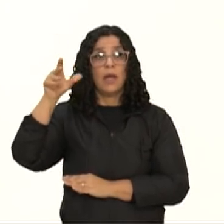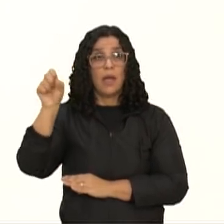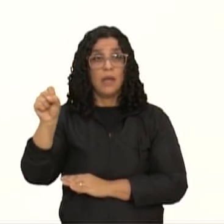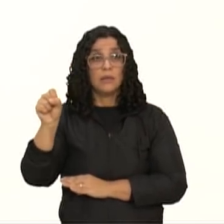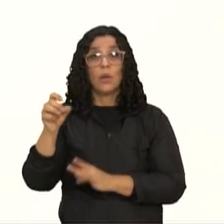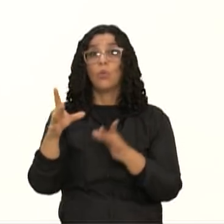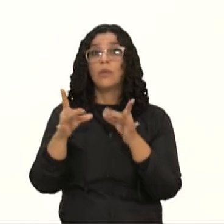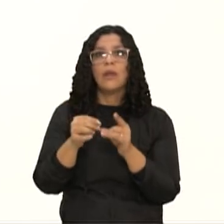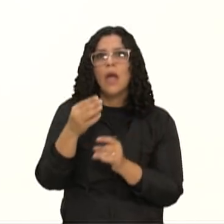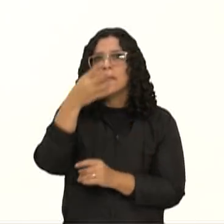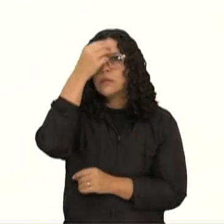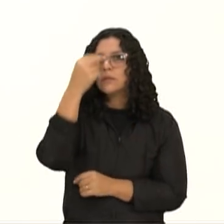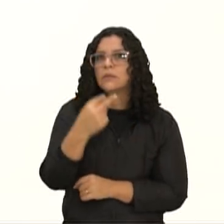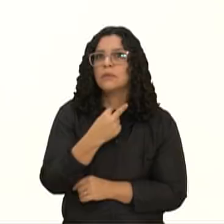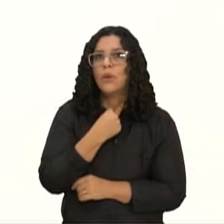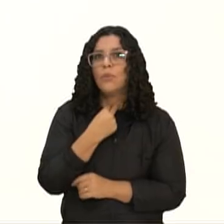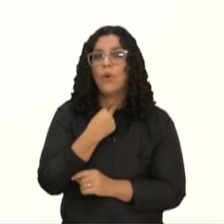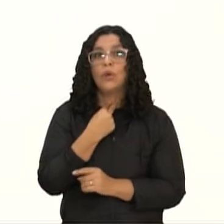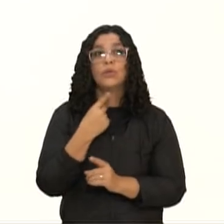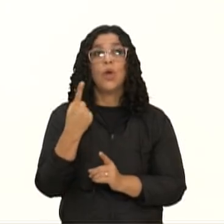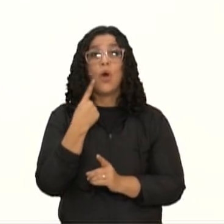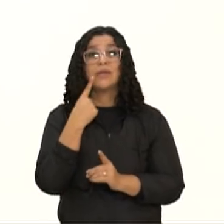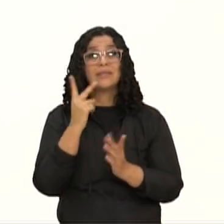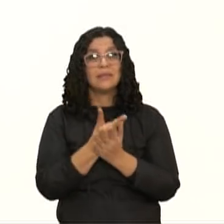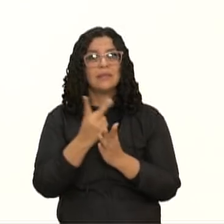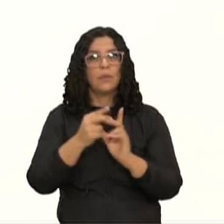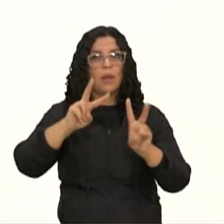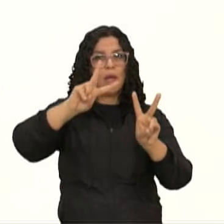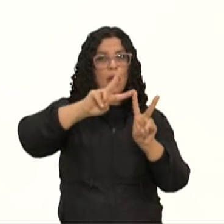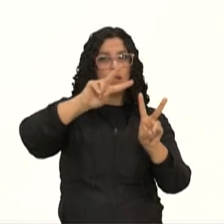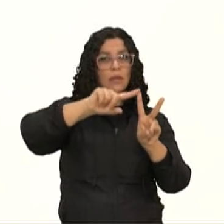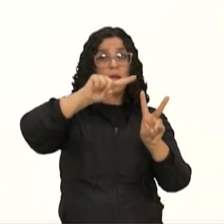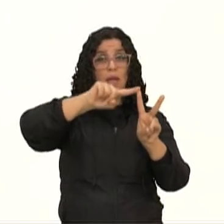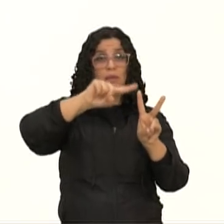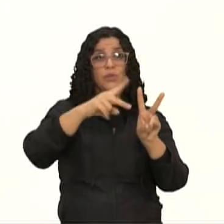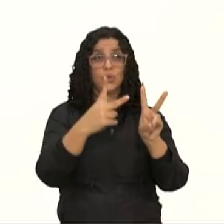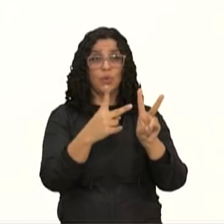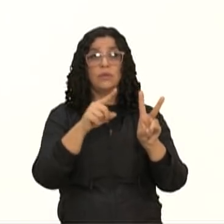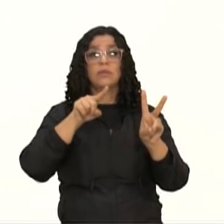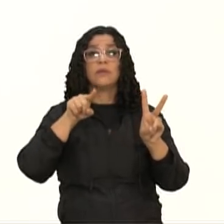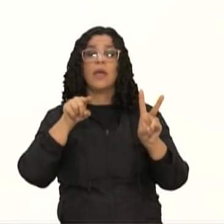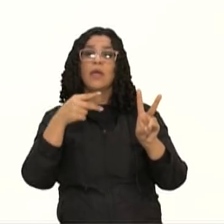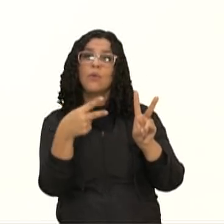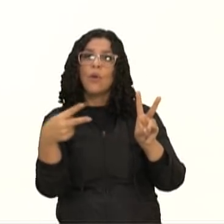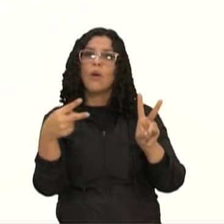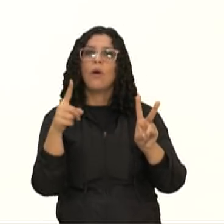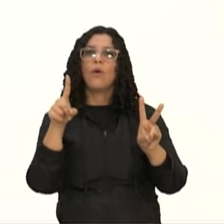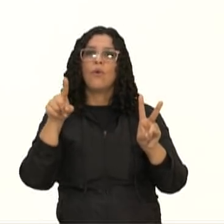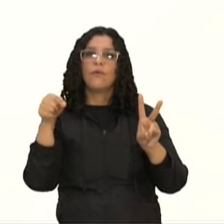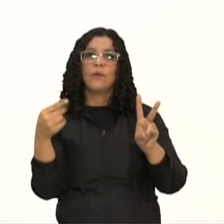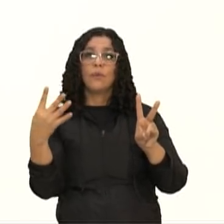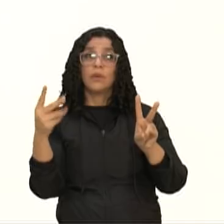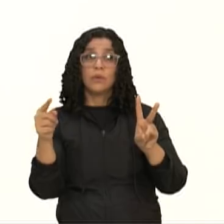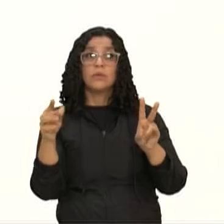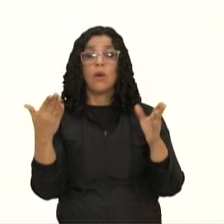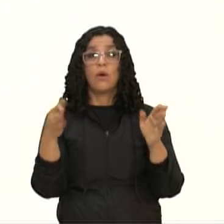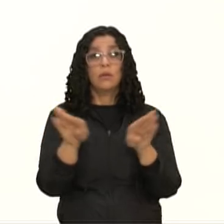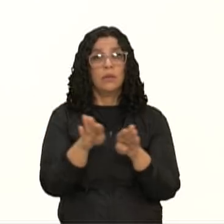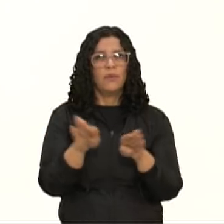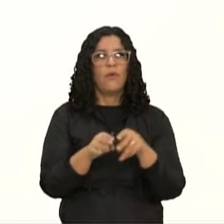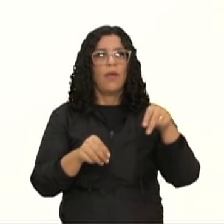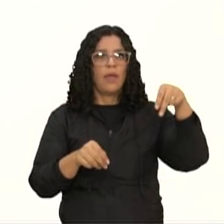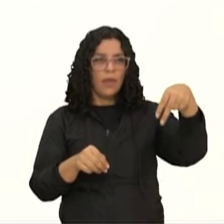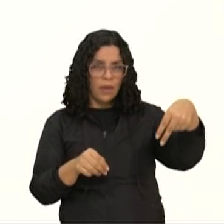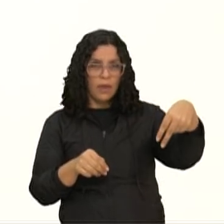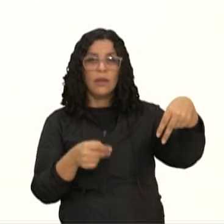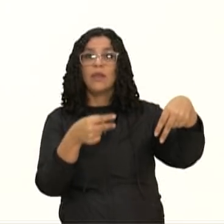que não podemos esquecer é que aquela raiz de 2 vale 1,42. Muito bem, vamos ali determinar o índice de refração do meio 2.